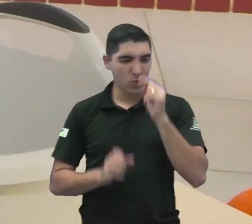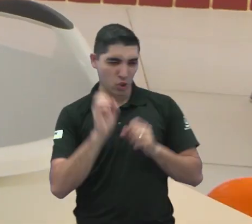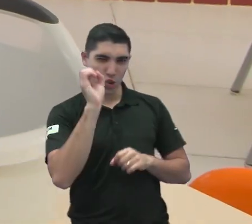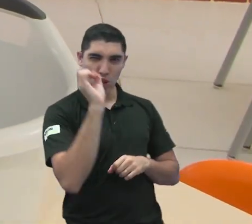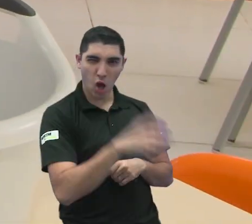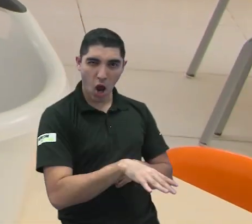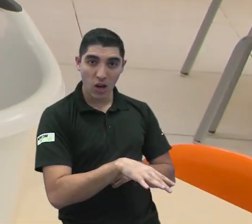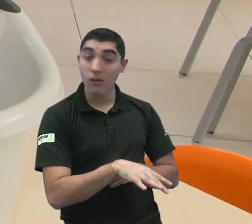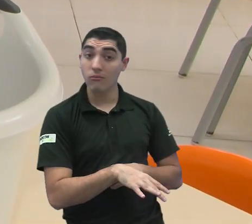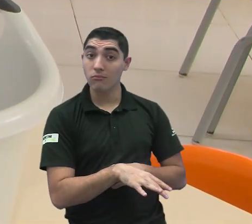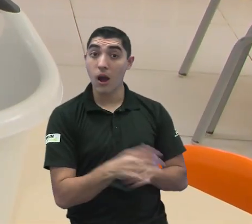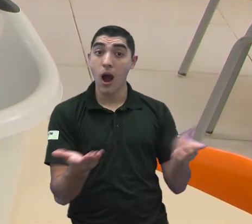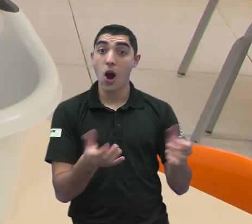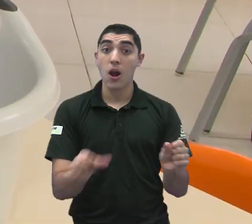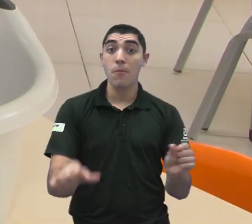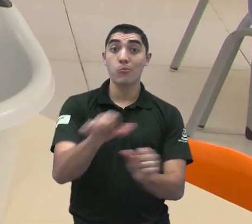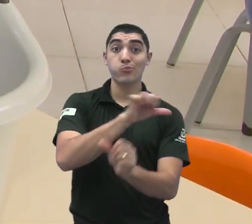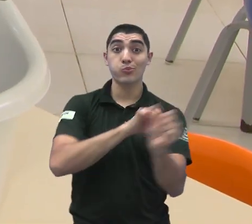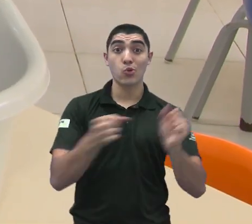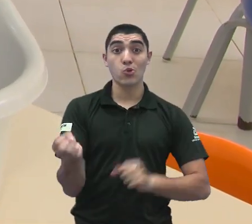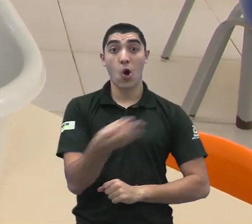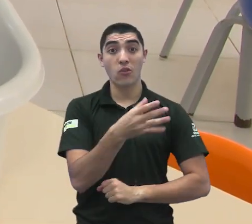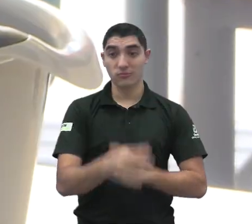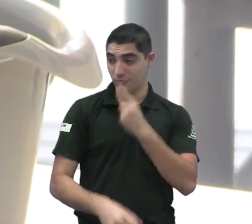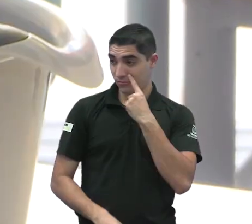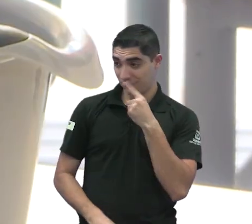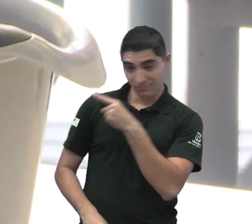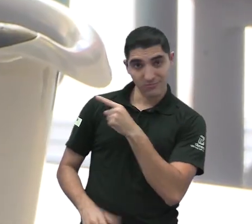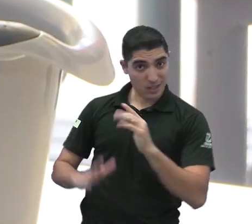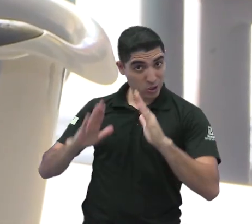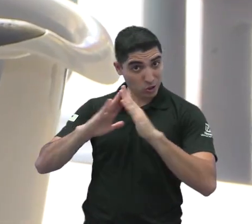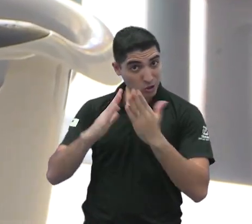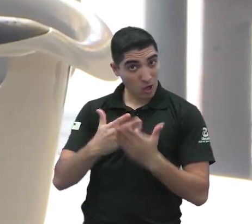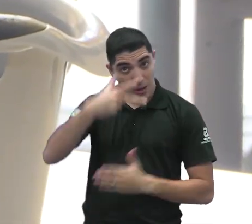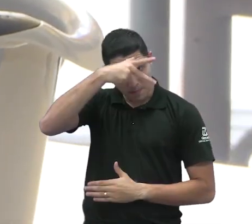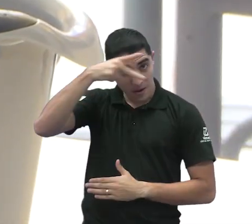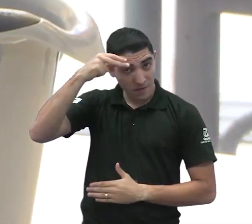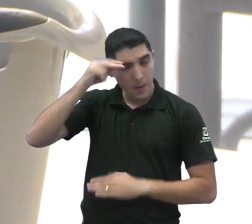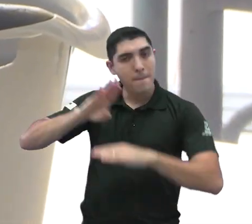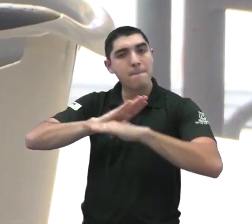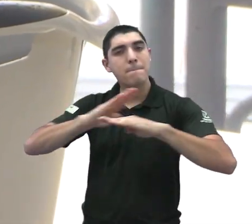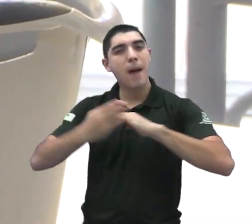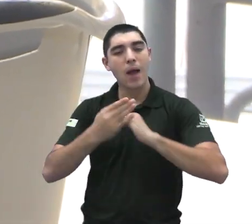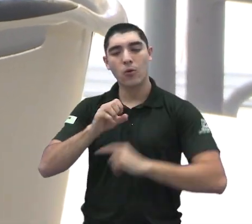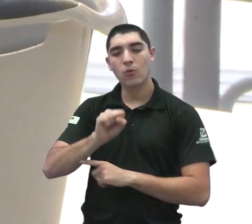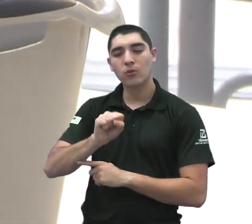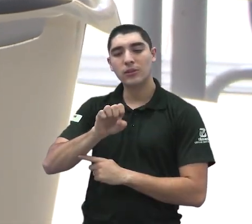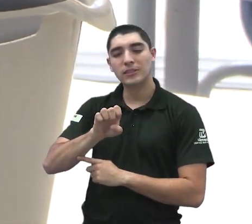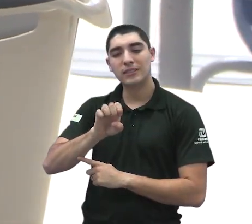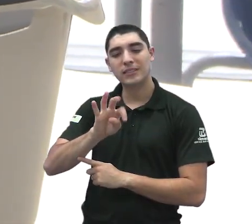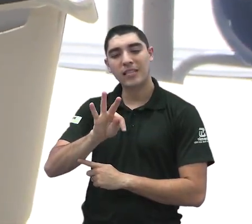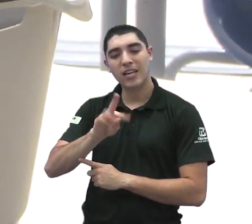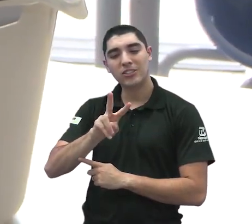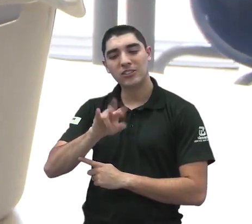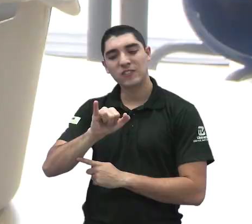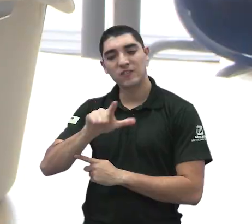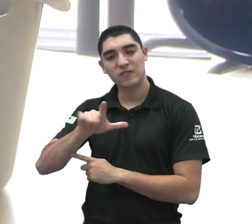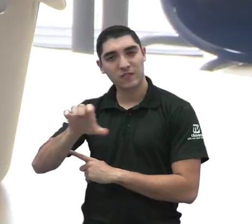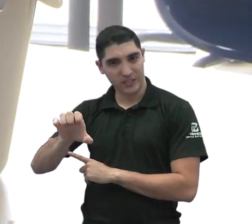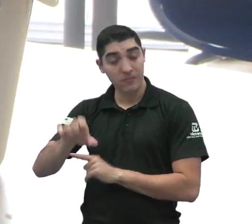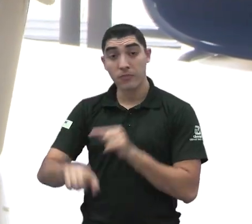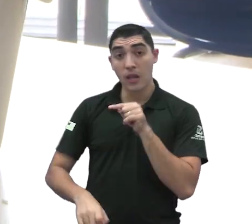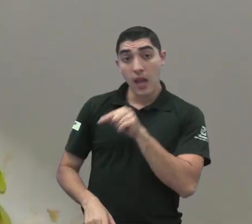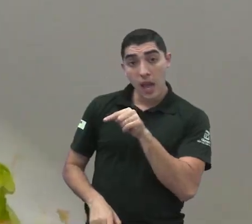o lixo, agora ganhou um destino especial. Nessa escola municipal do bairro Setville, o resto da merenda